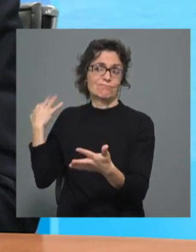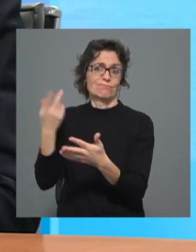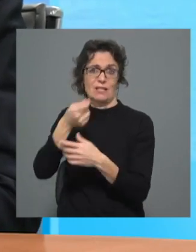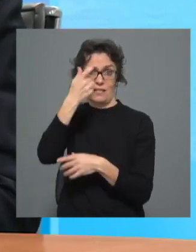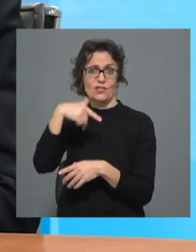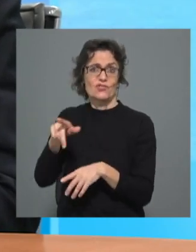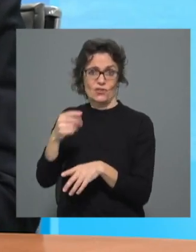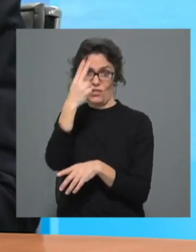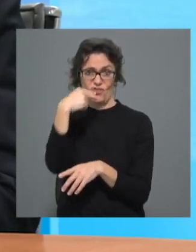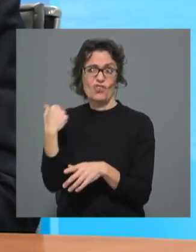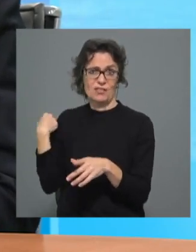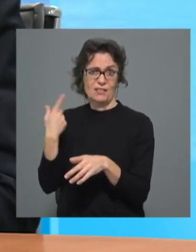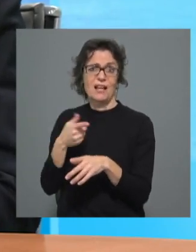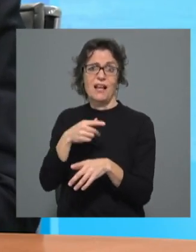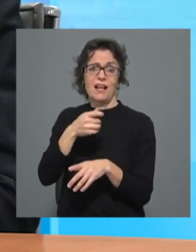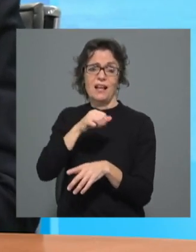incentivar